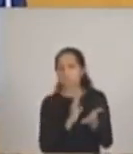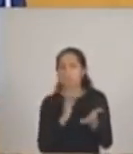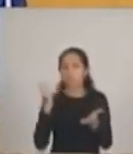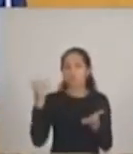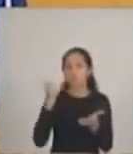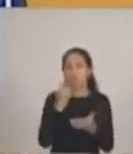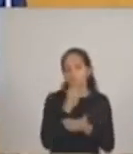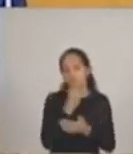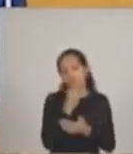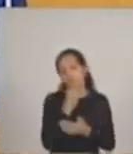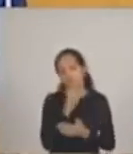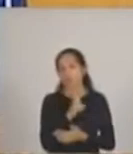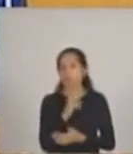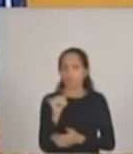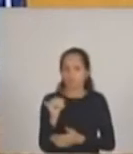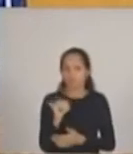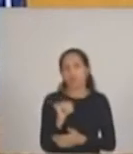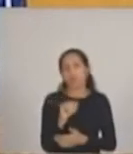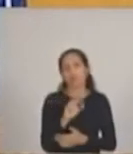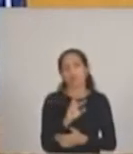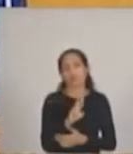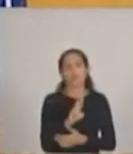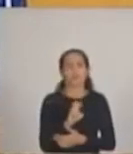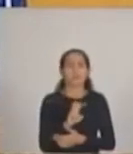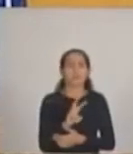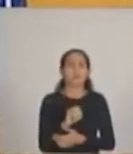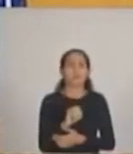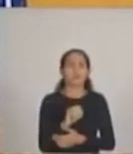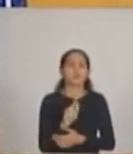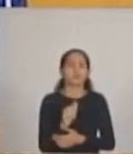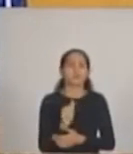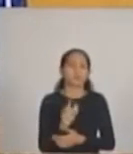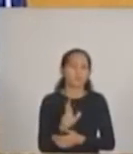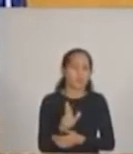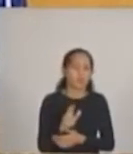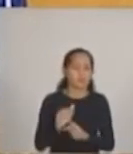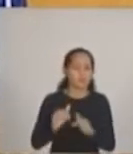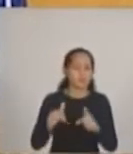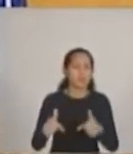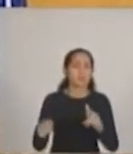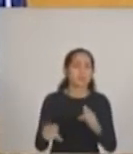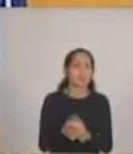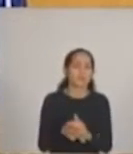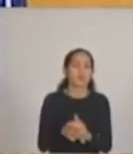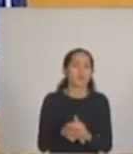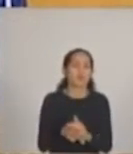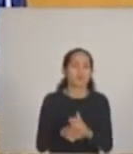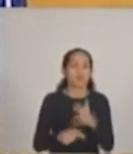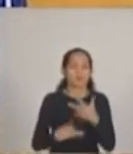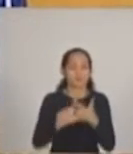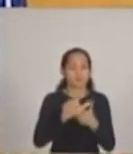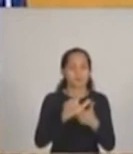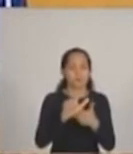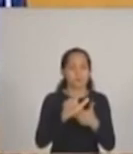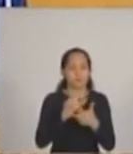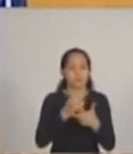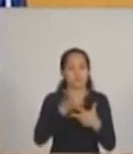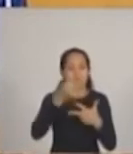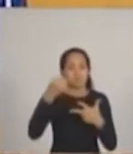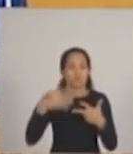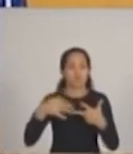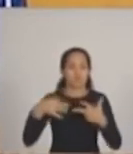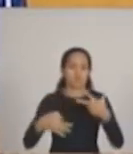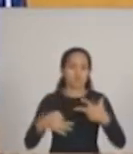que vai revogar atos que o Legislativo deu ao Poder Judiciário. Então, senhor presidente Eric